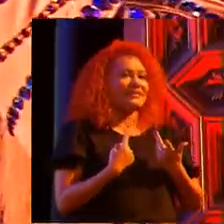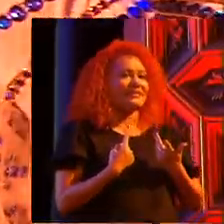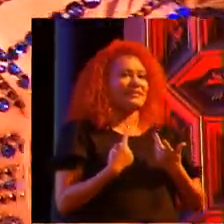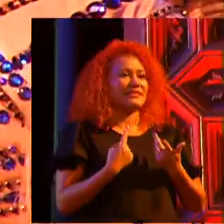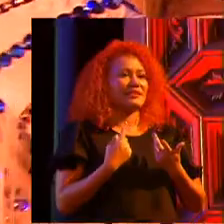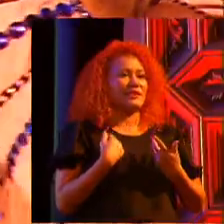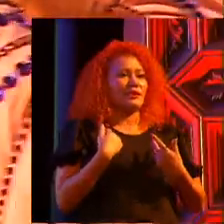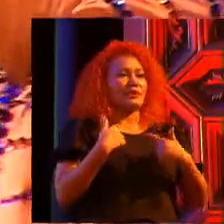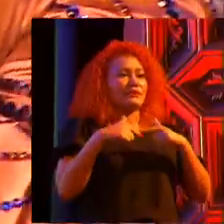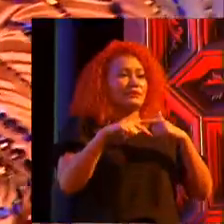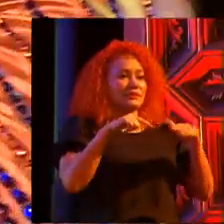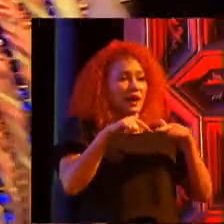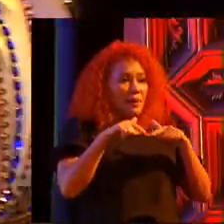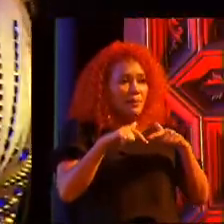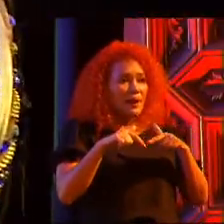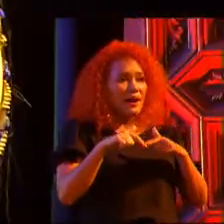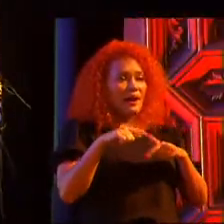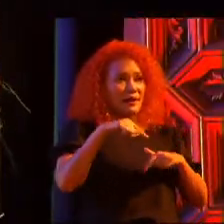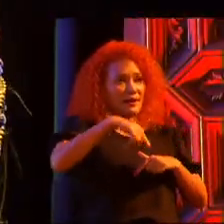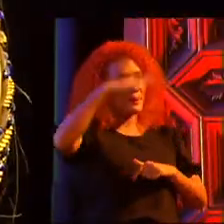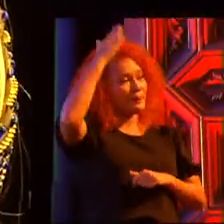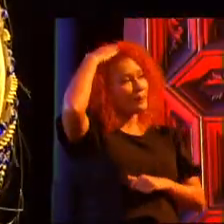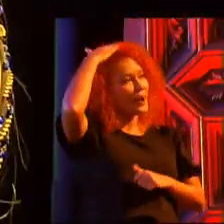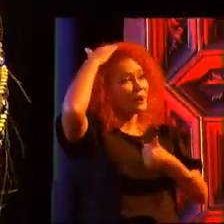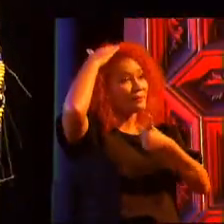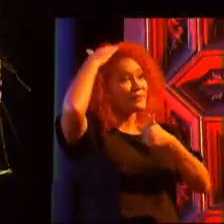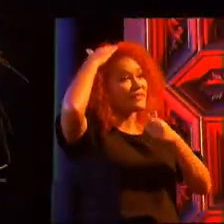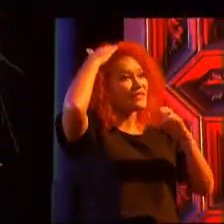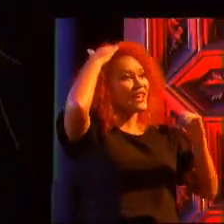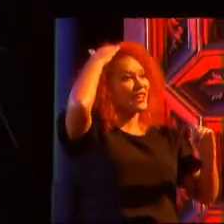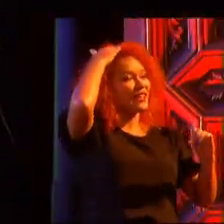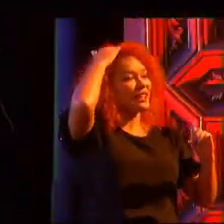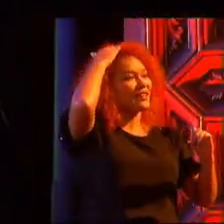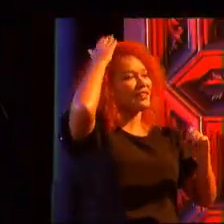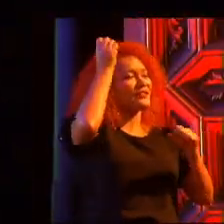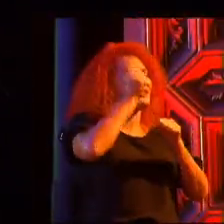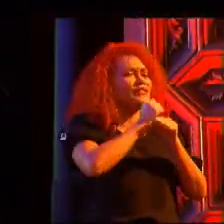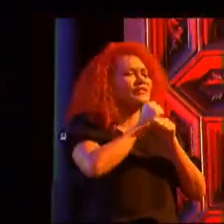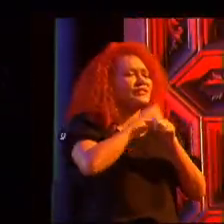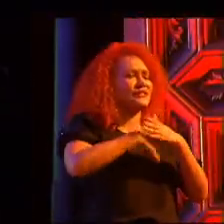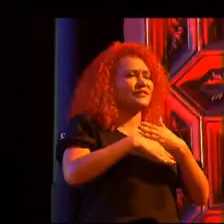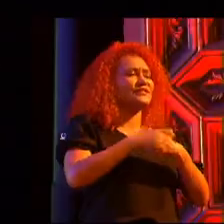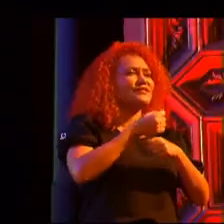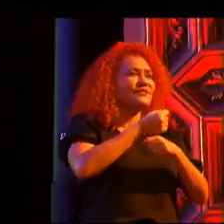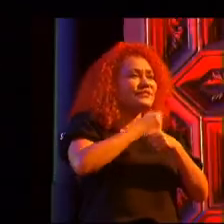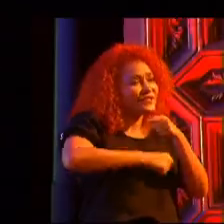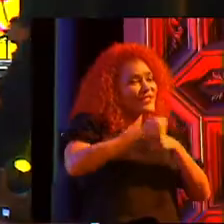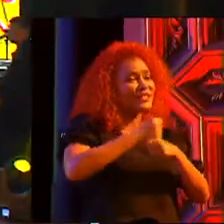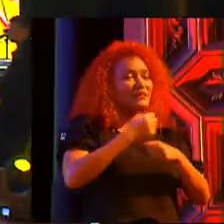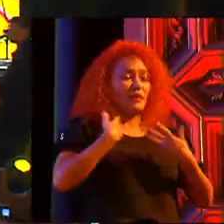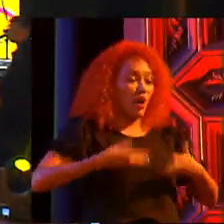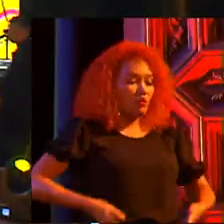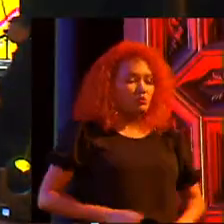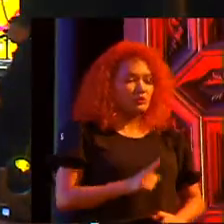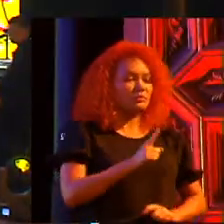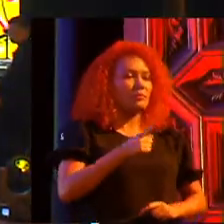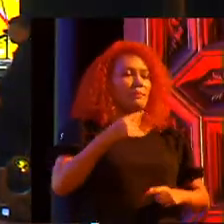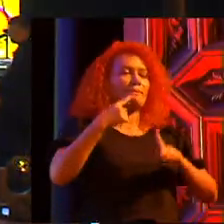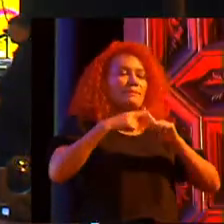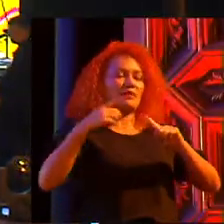trabalho no Pará há quase 19 anos. Não nasci aqui, mas fui